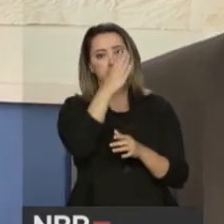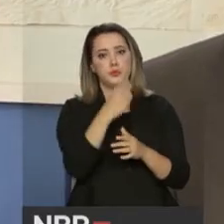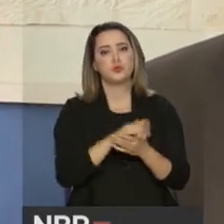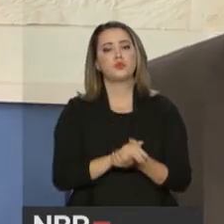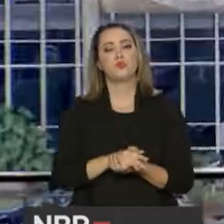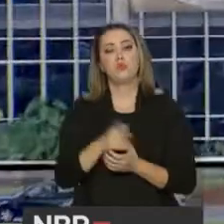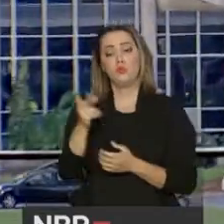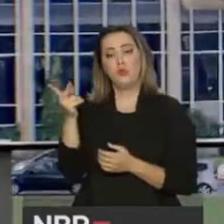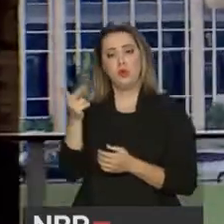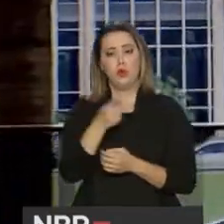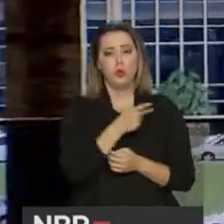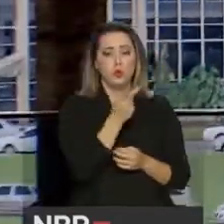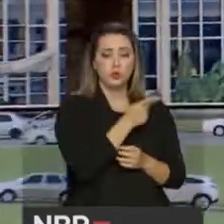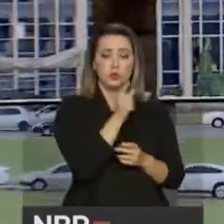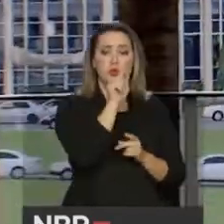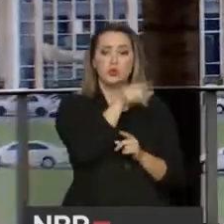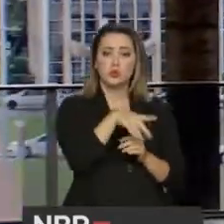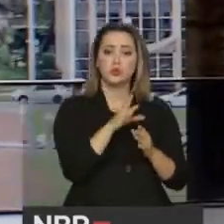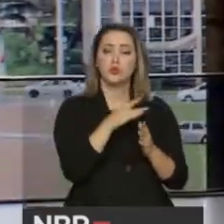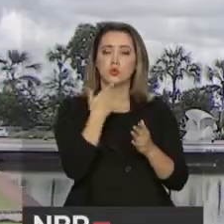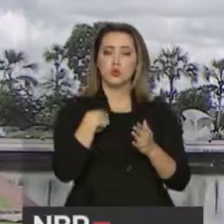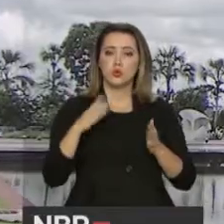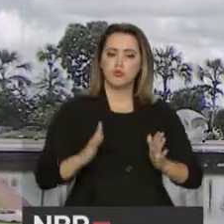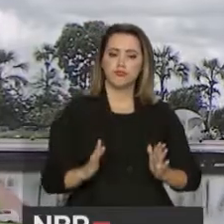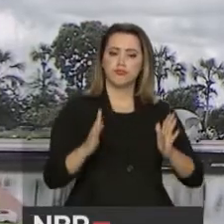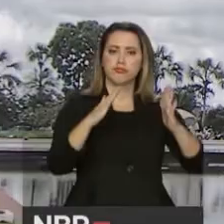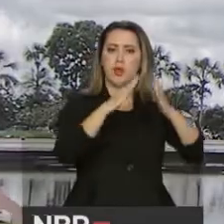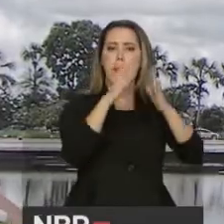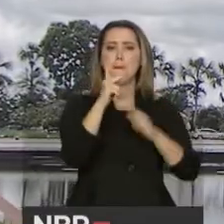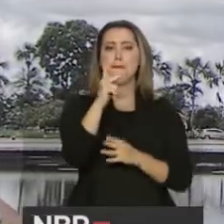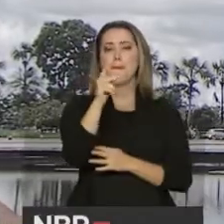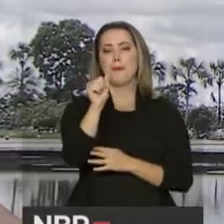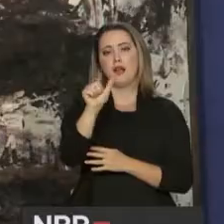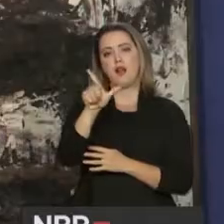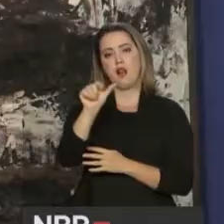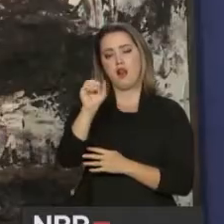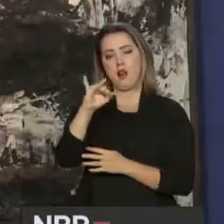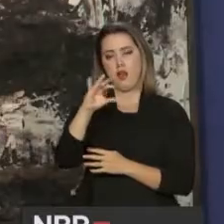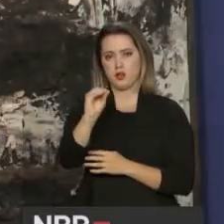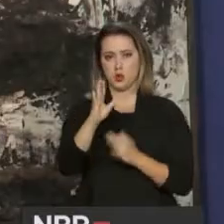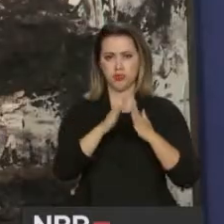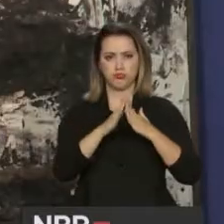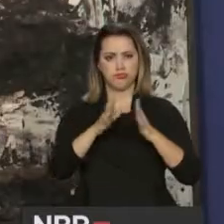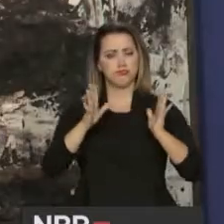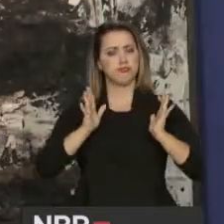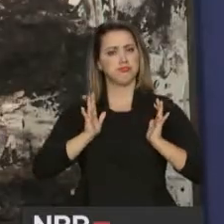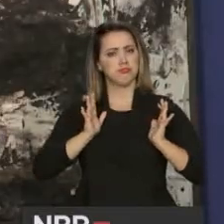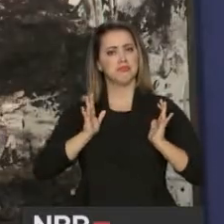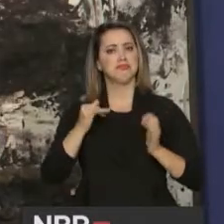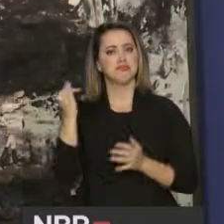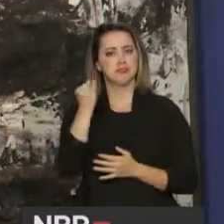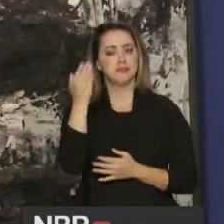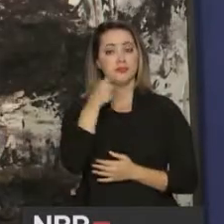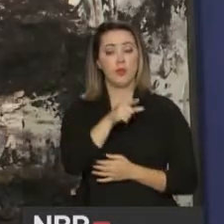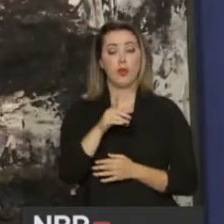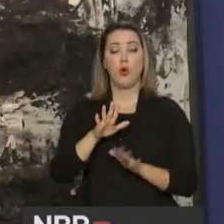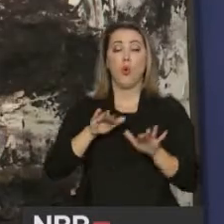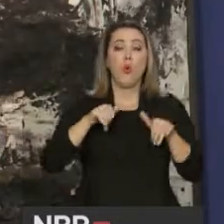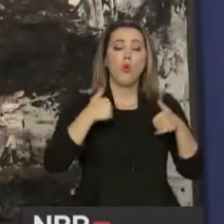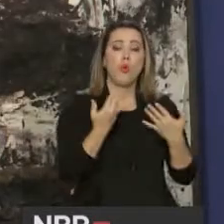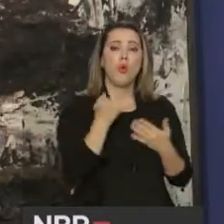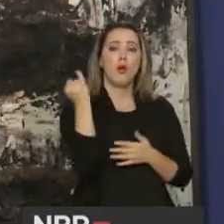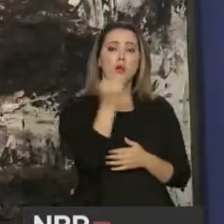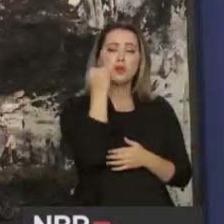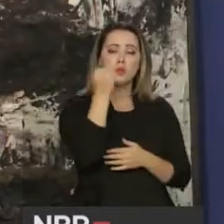os dois são palácios. São os ministérios mais diferentes de Brasília. Agora, Heitor, qual a importância do Itamaraty para a nova capital, lá